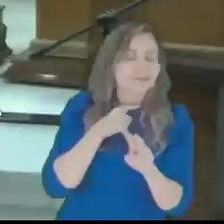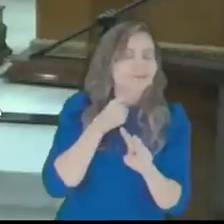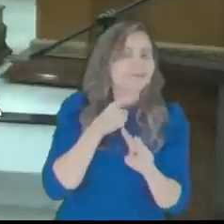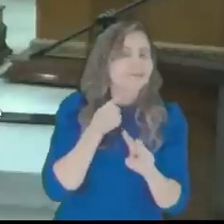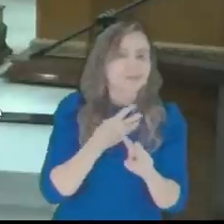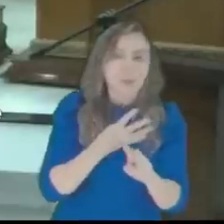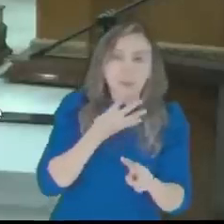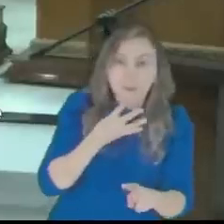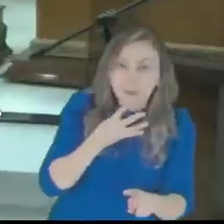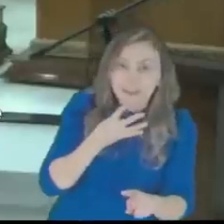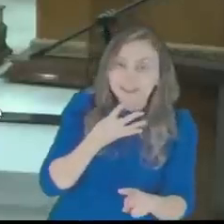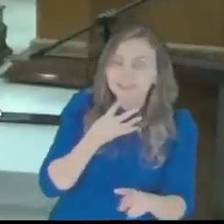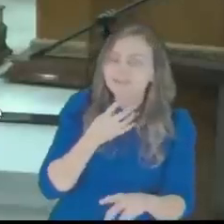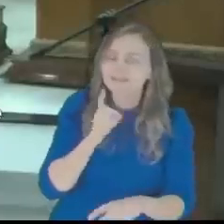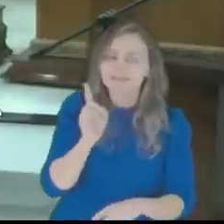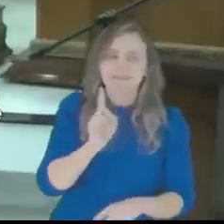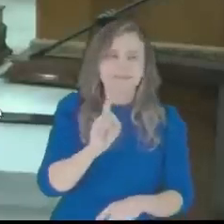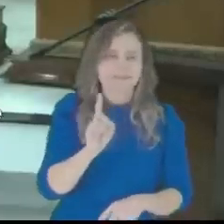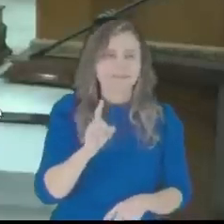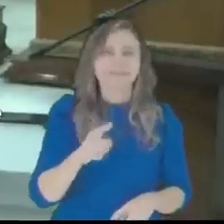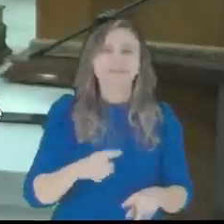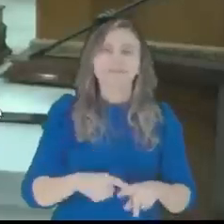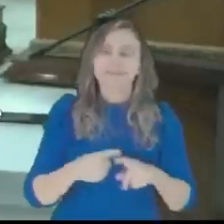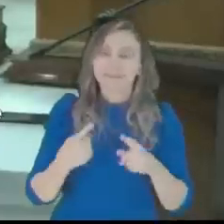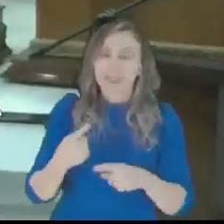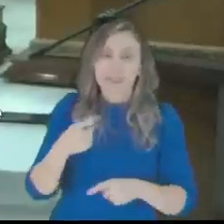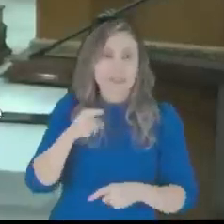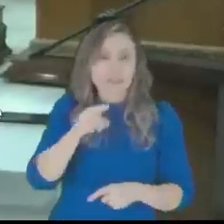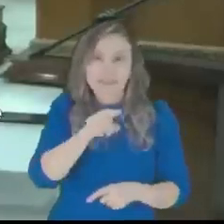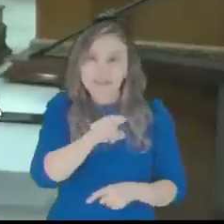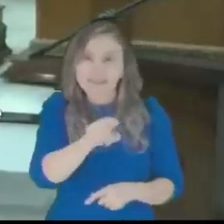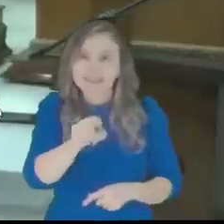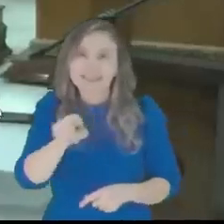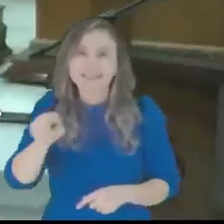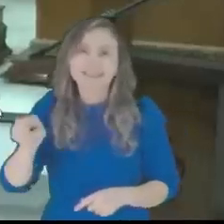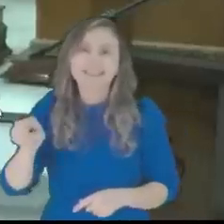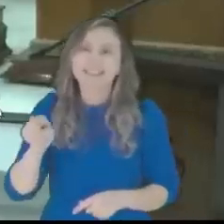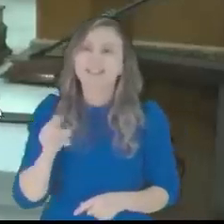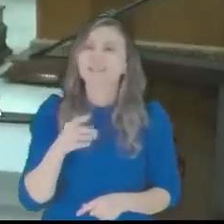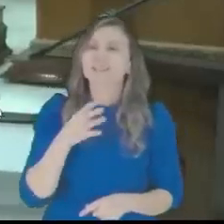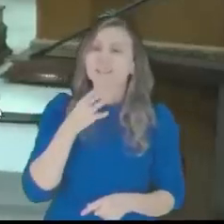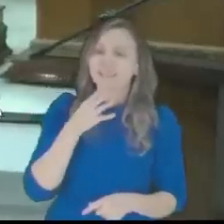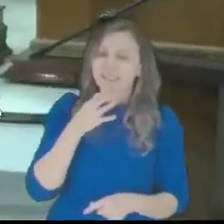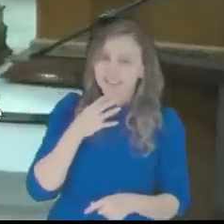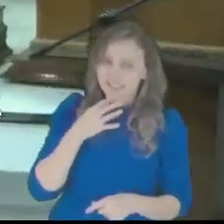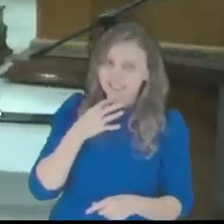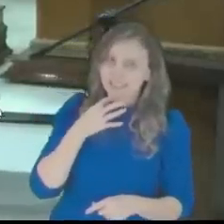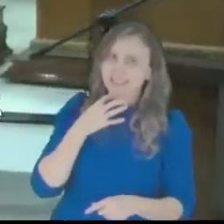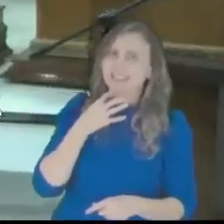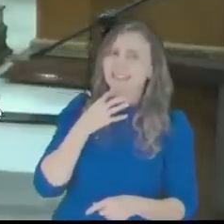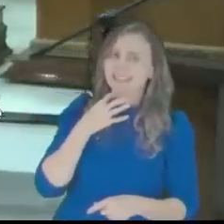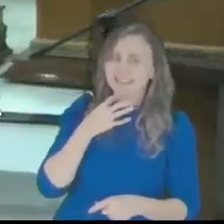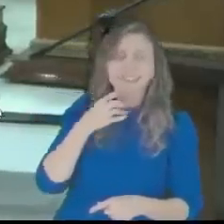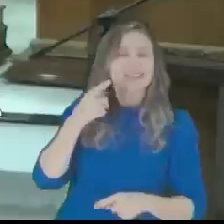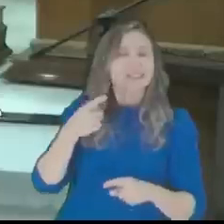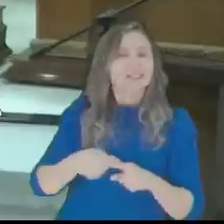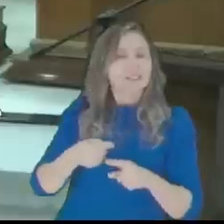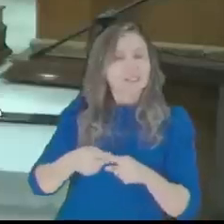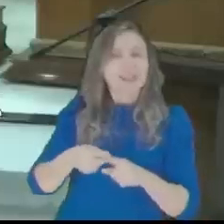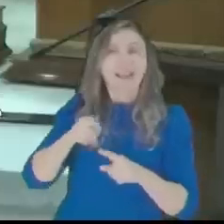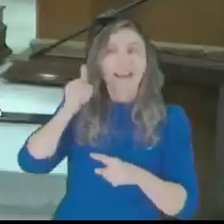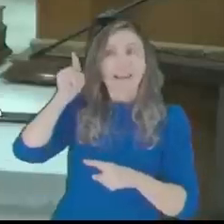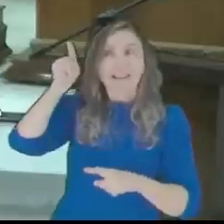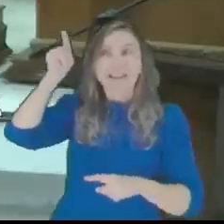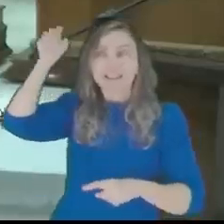conhece, mas vós o conheceis, porque habita